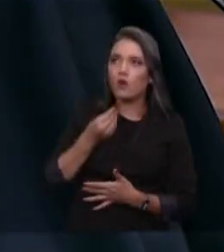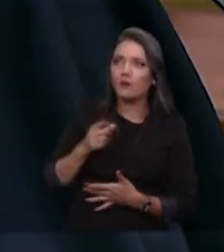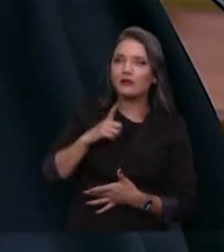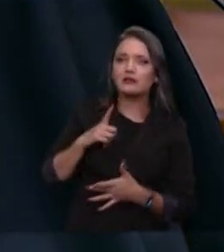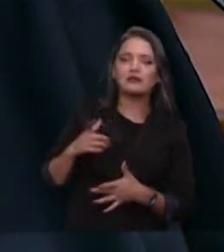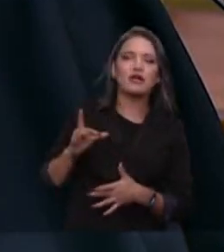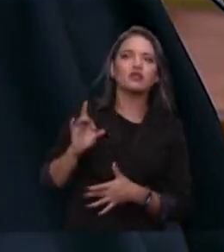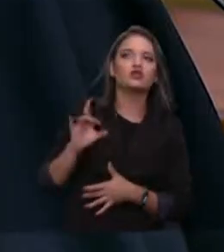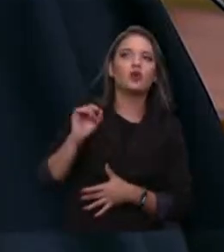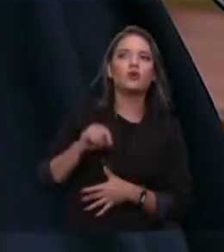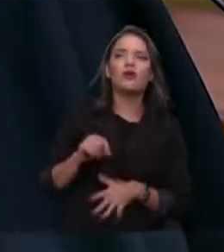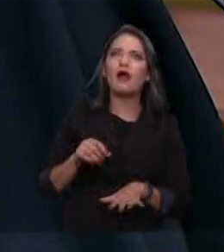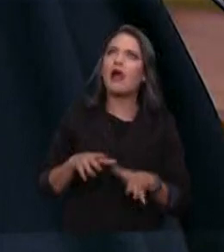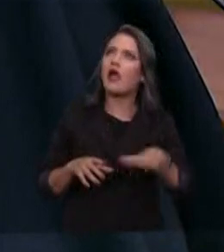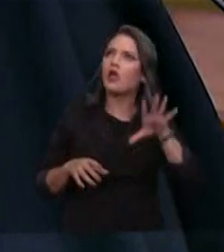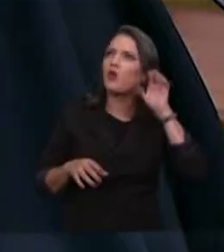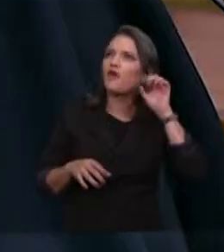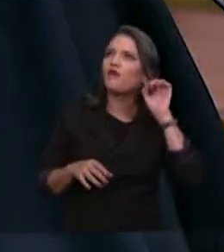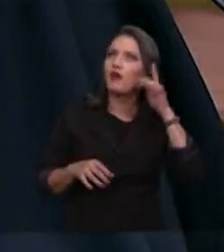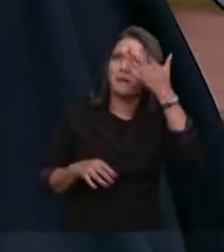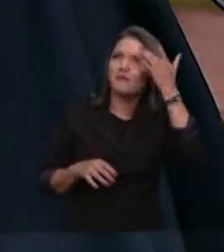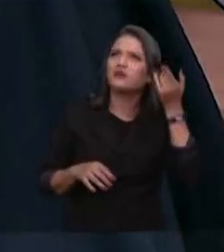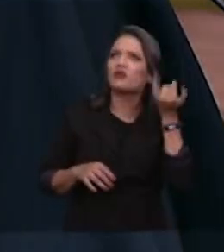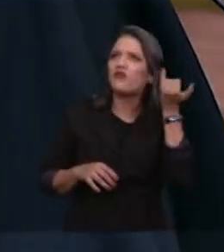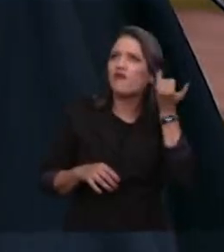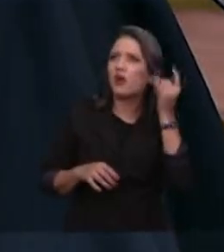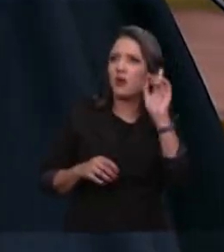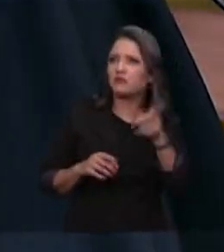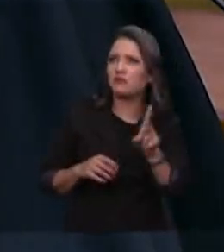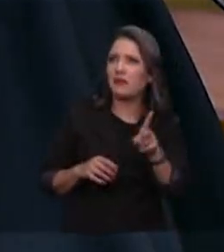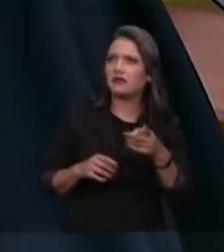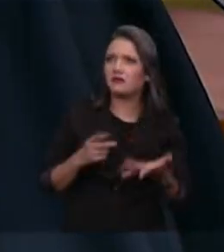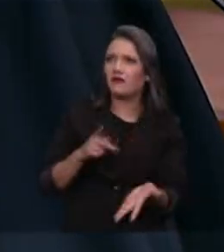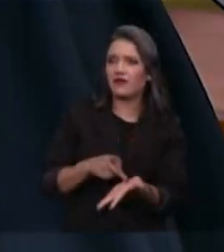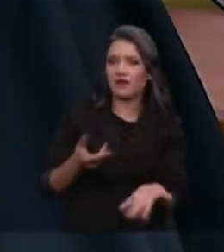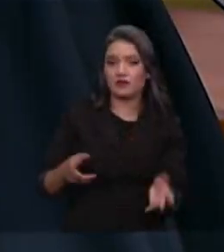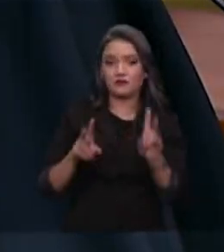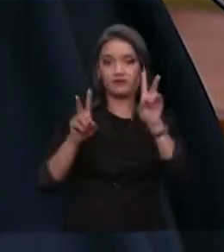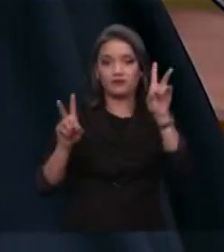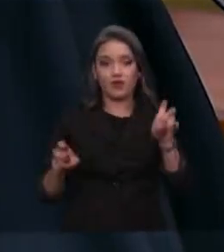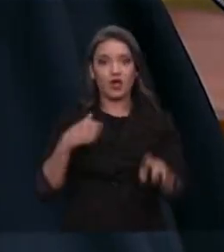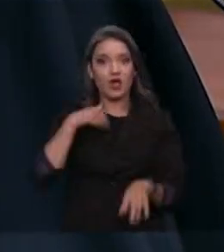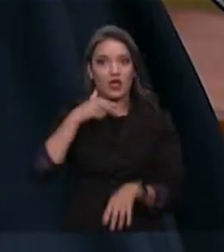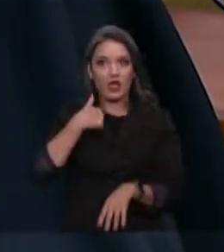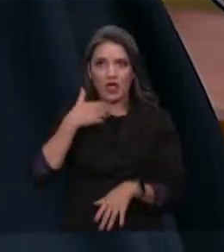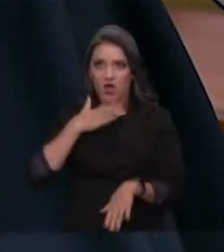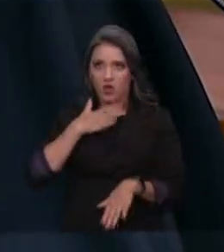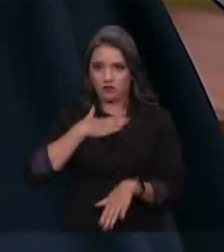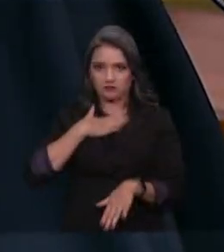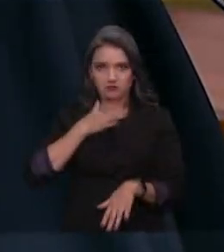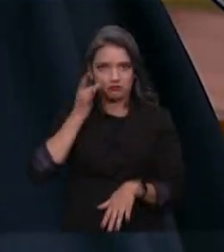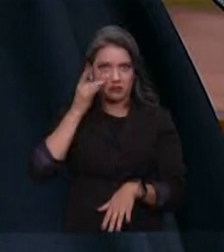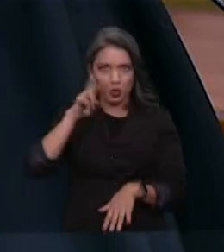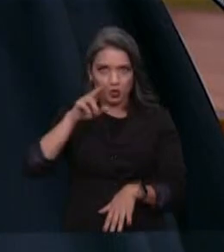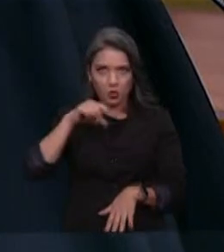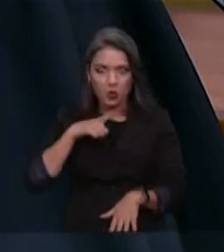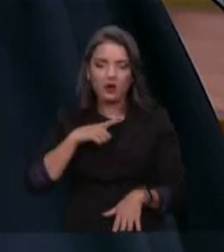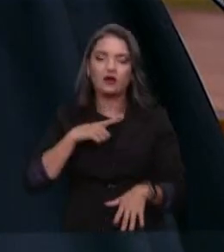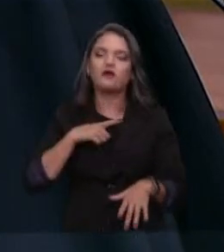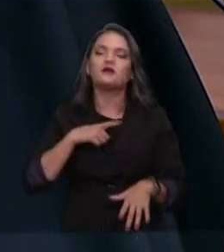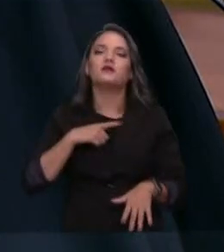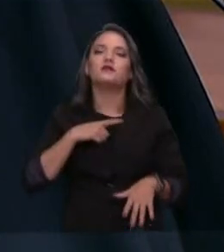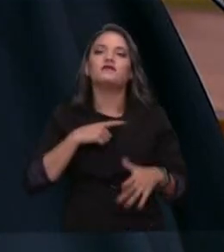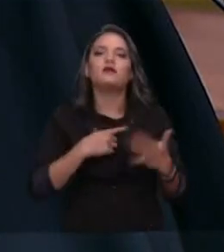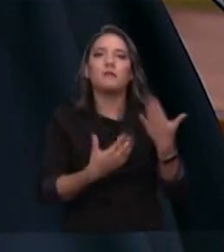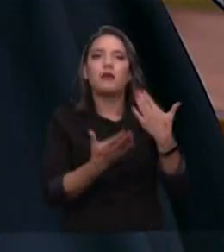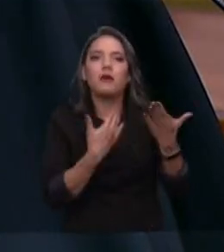base apenas o que ele ouviu dizer, vejamos, abro aspas, que nunca tratou sobre assuntos de pagamento de percentuais ou valores diretamente